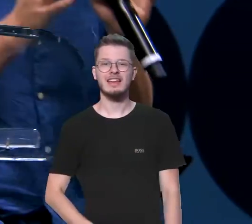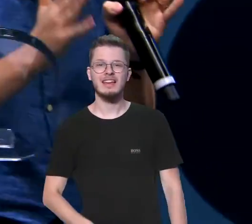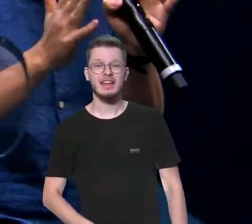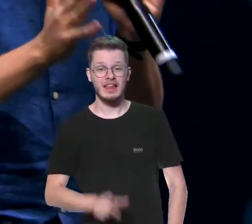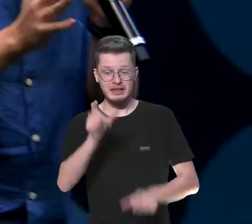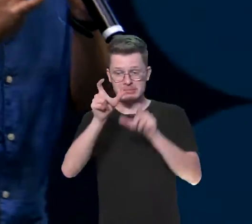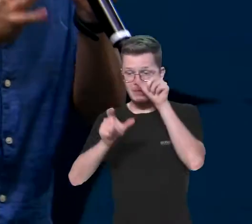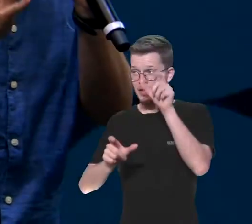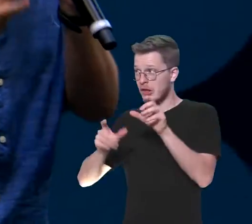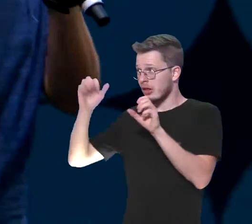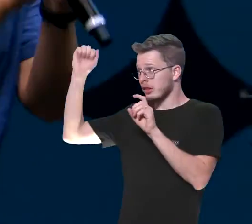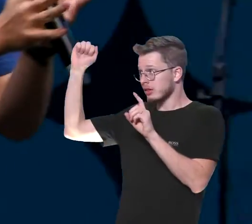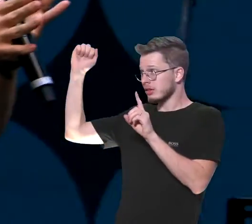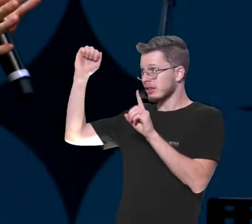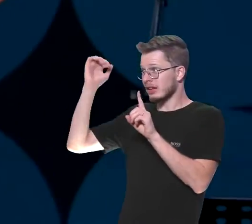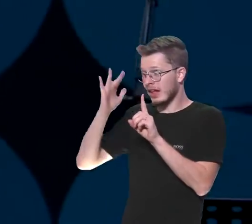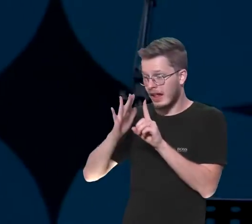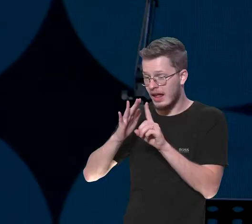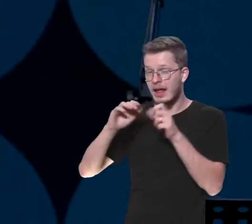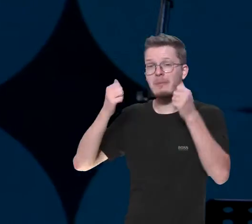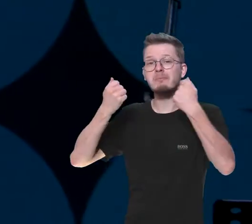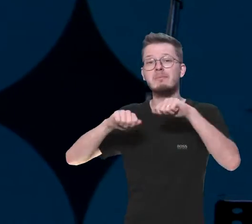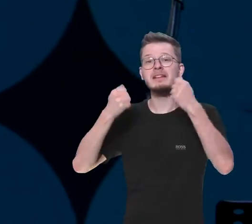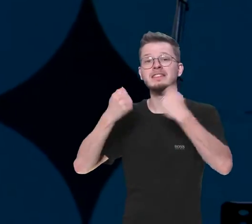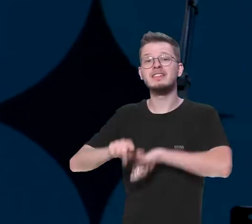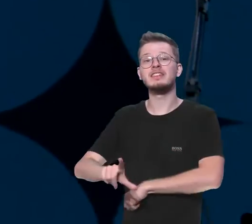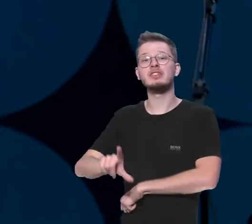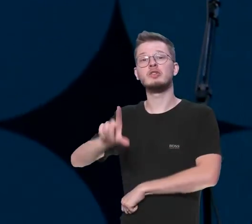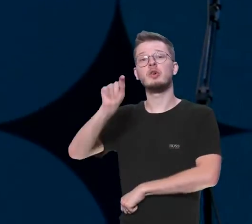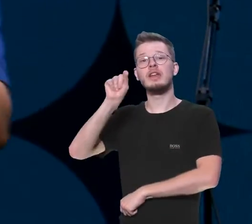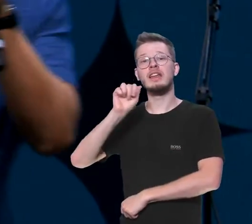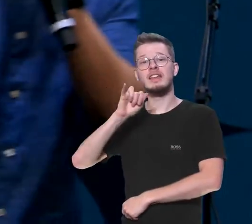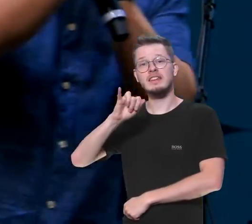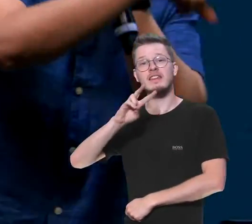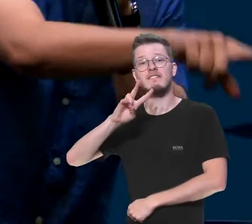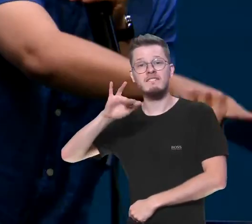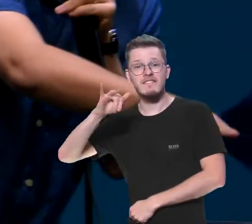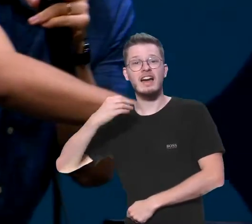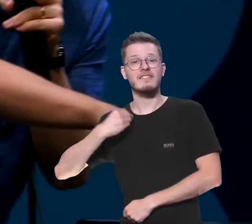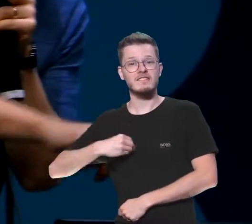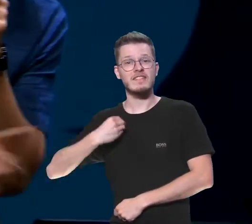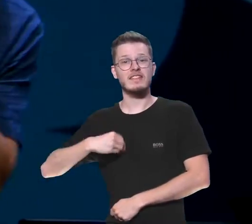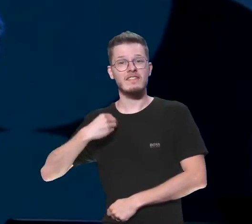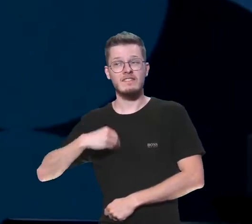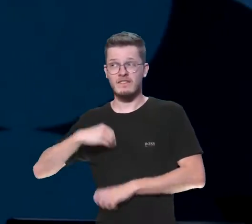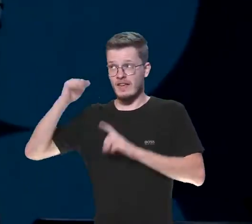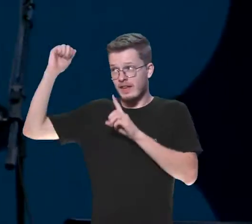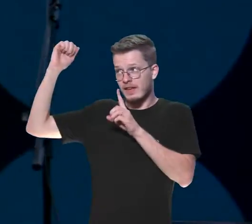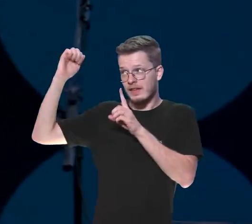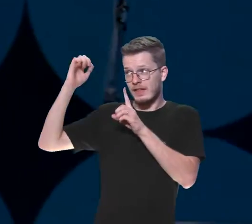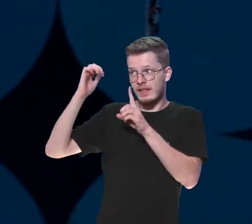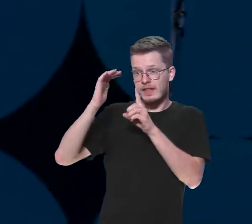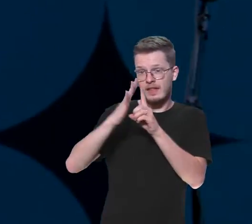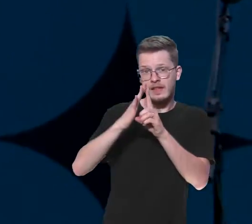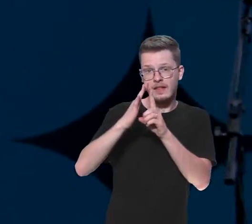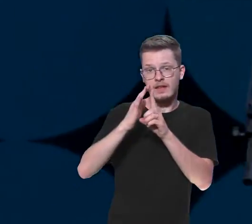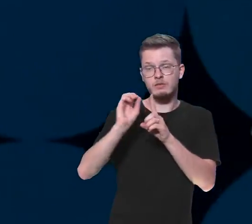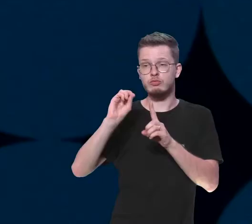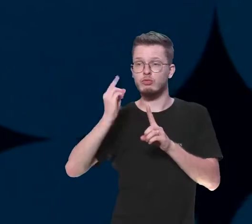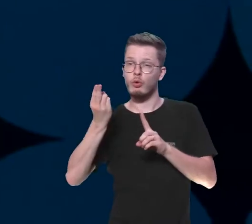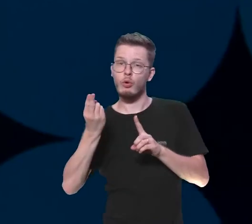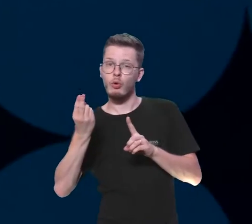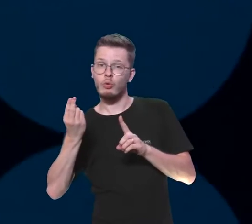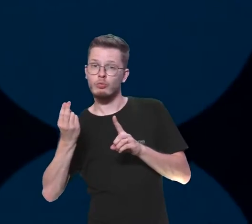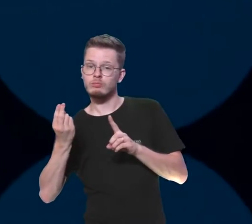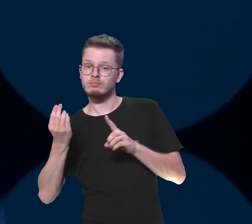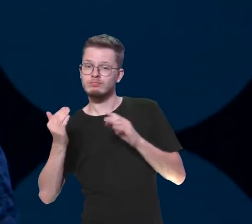precisa escolher se vai julgar, se vai viver, se vai caminhar segundo a graça que recebeu ou segundo a condenação que